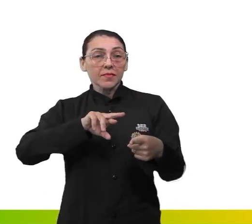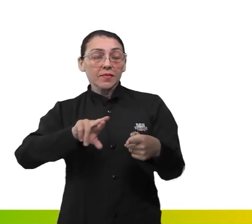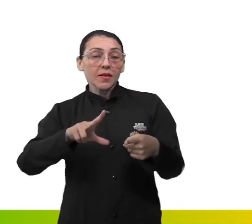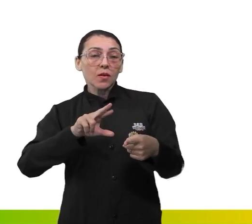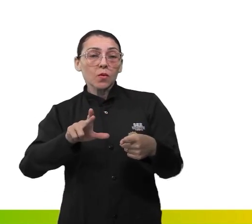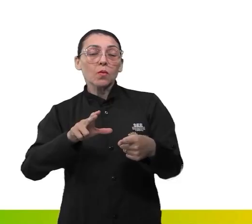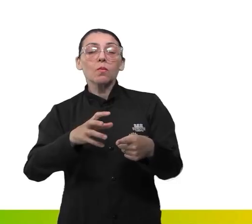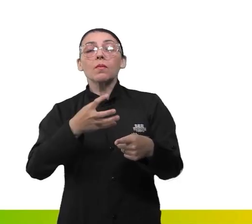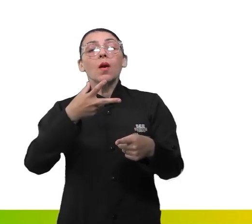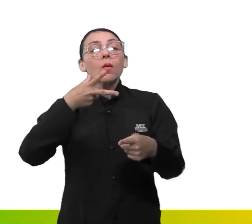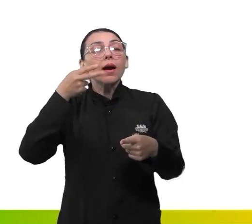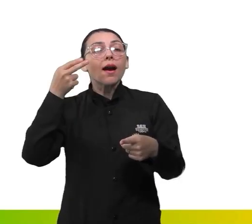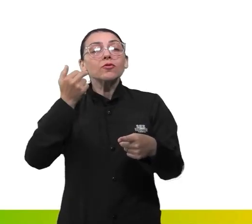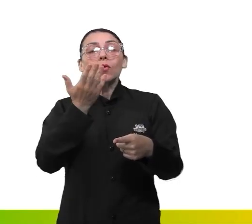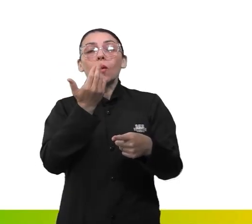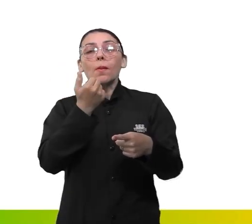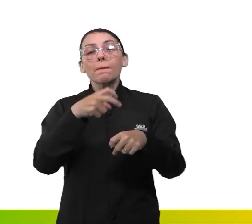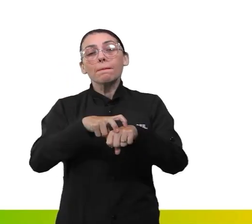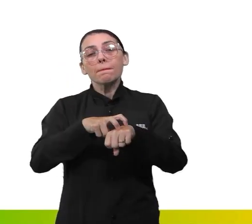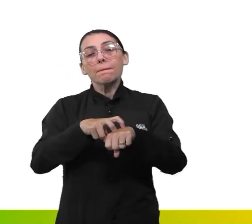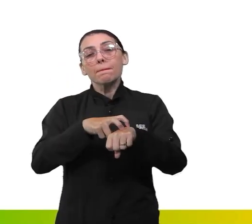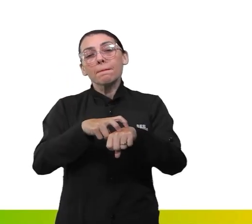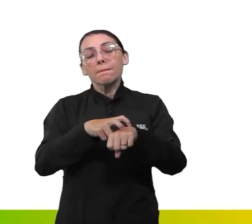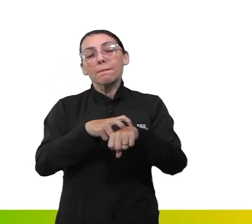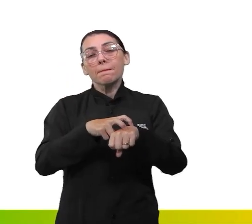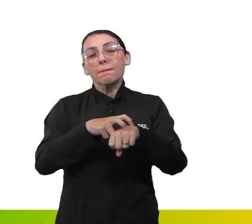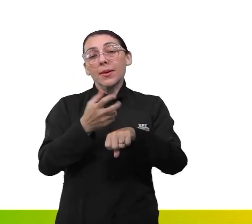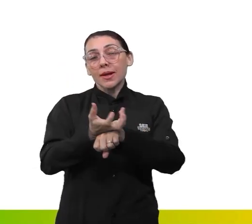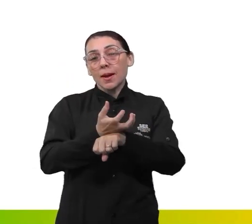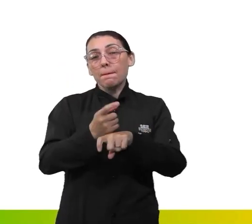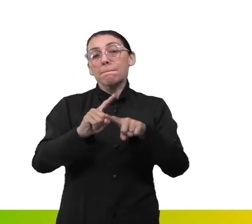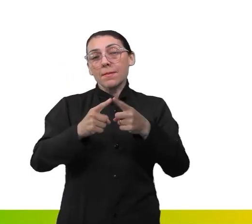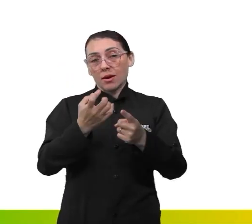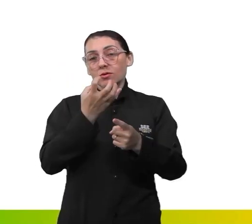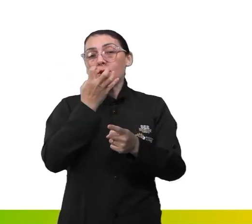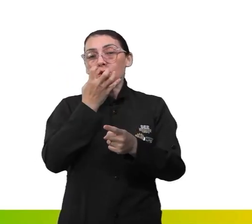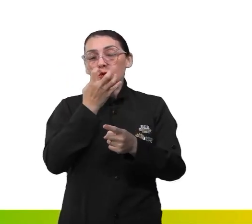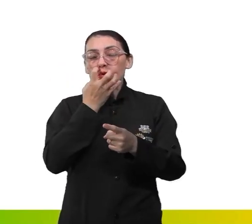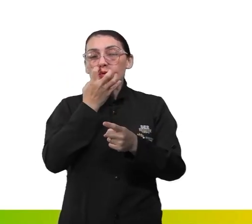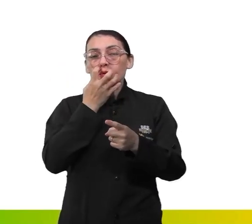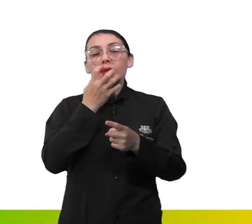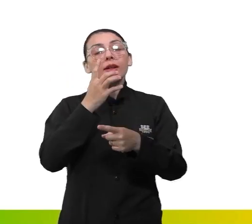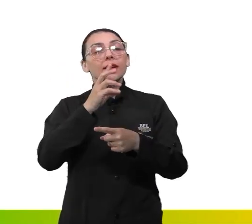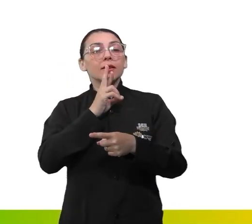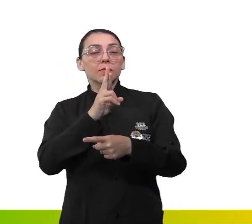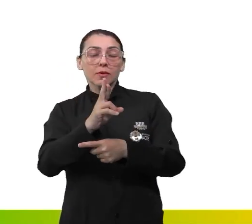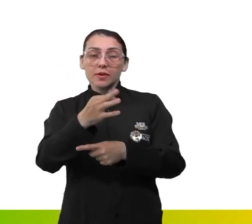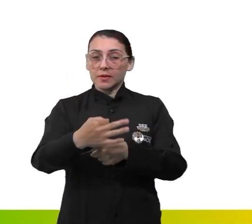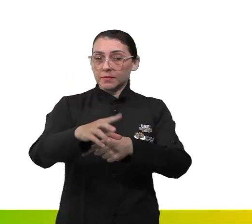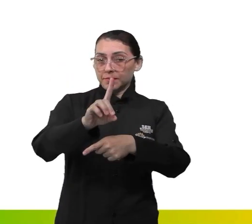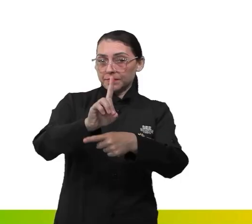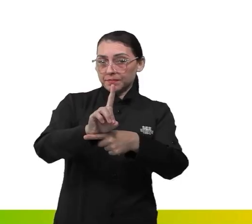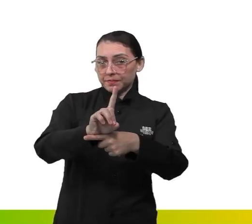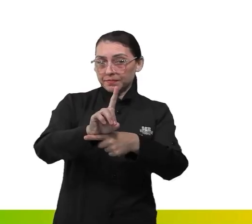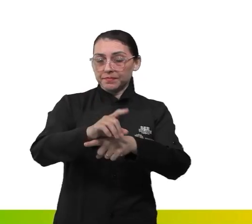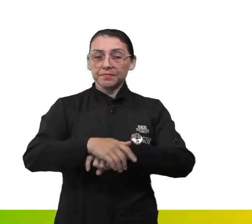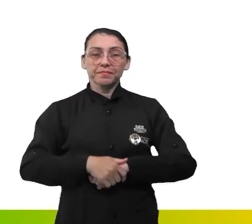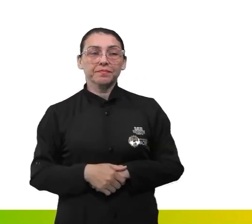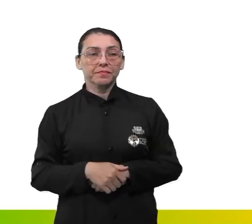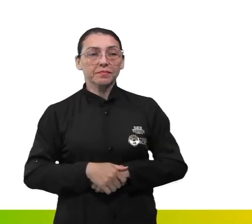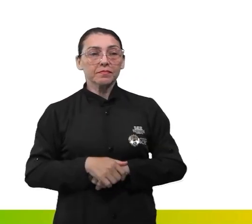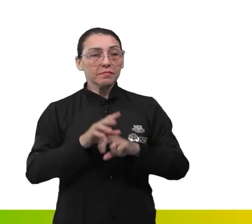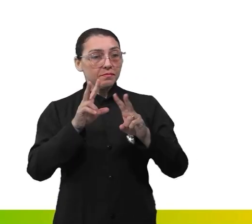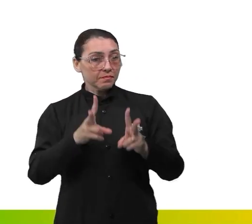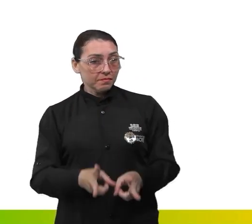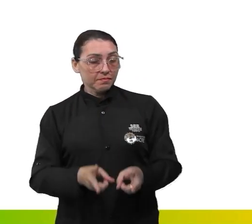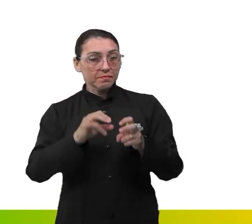Garfield que vai comer grama, e sim o cachorrinho, tudo bem? O Odd. Então, a nossa resposta está na letra D. Ao